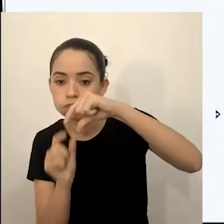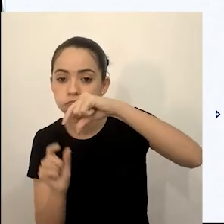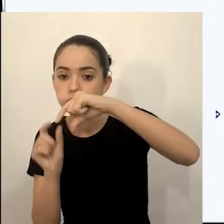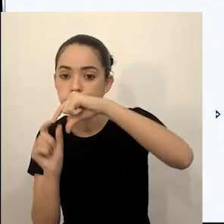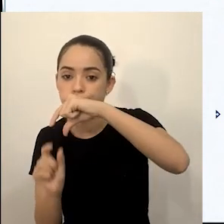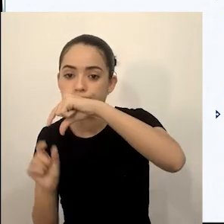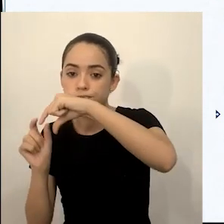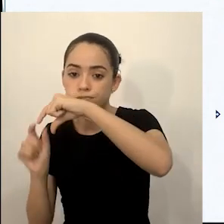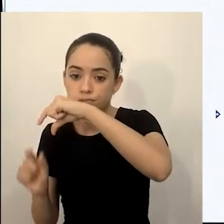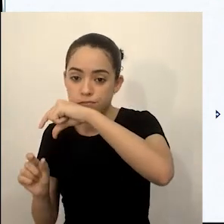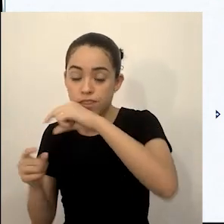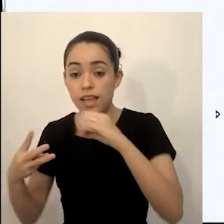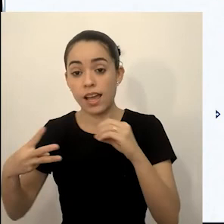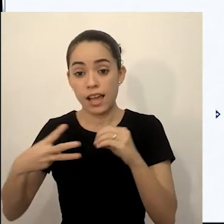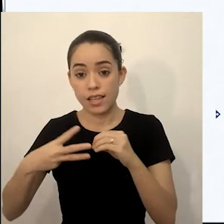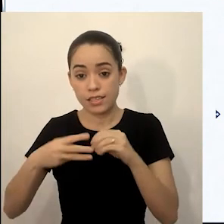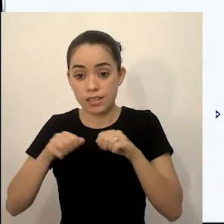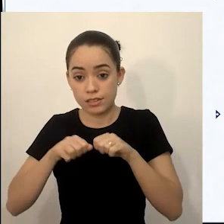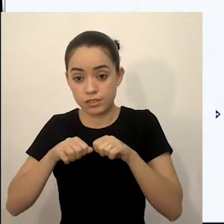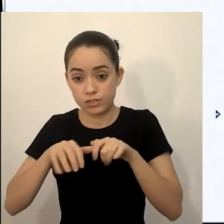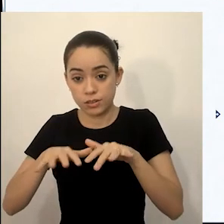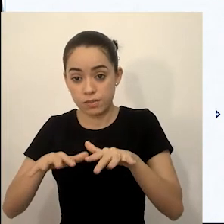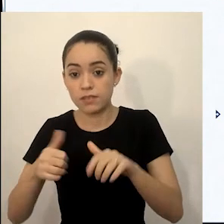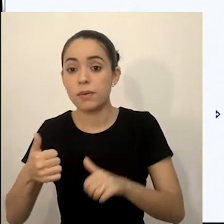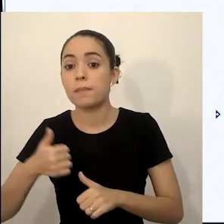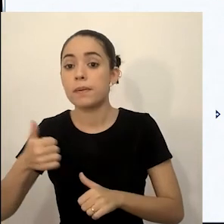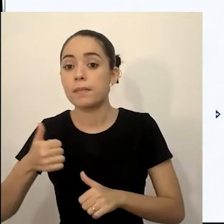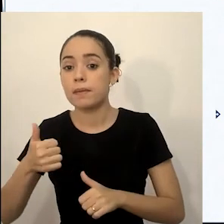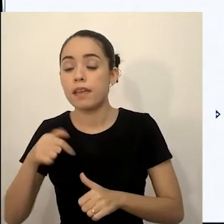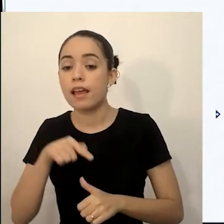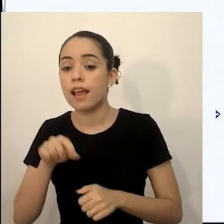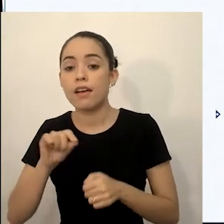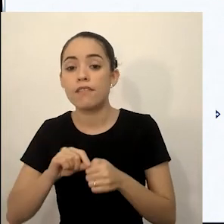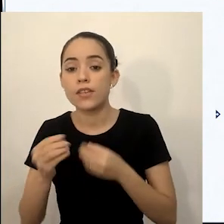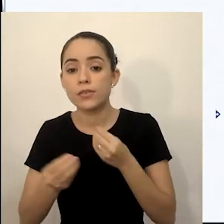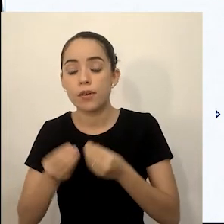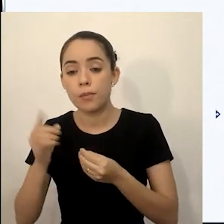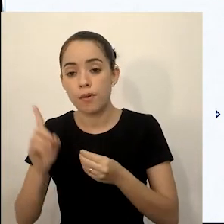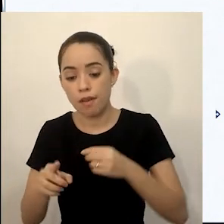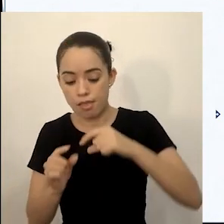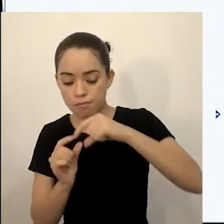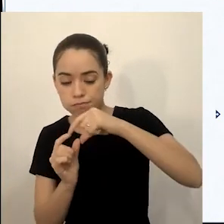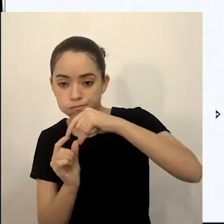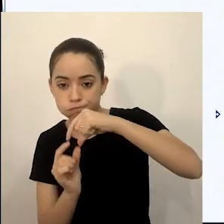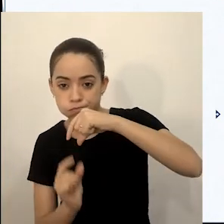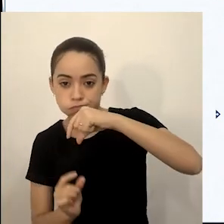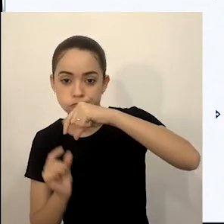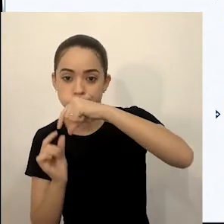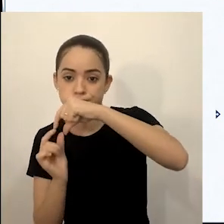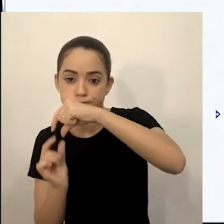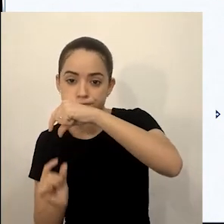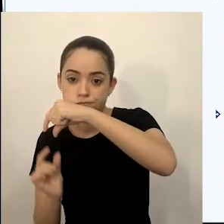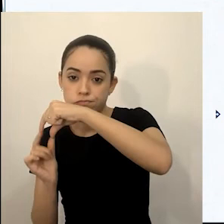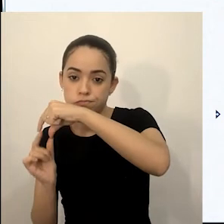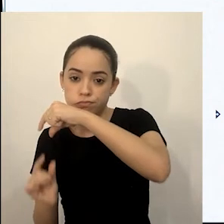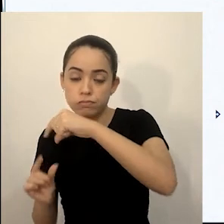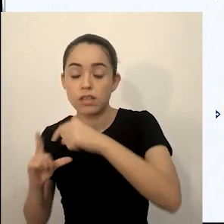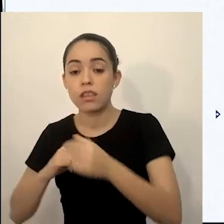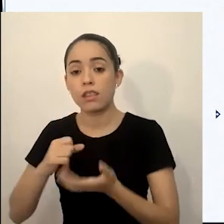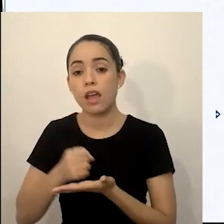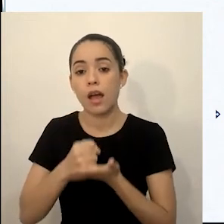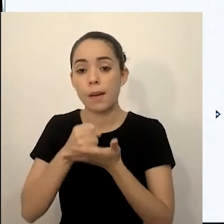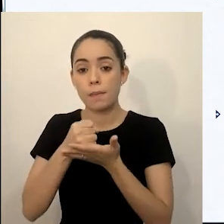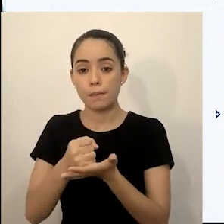germinativas primordiais orientam-se formando cordões sólidos,